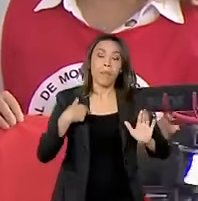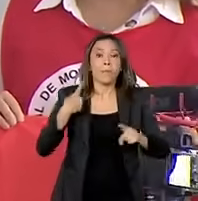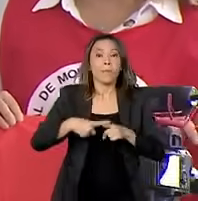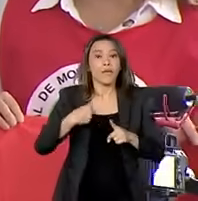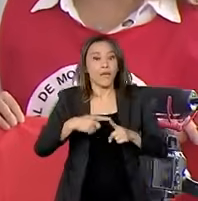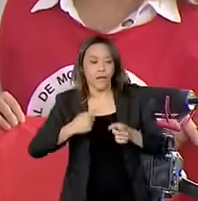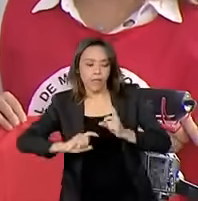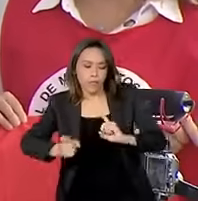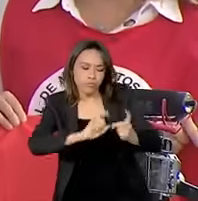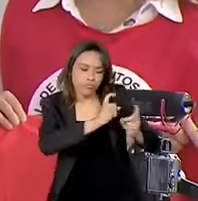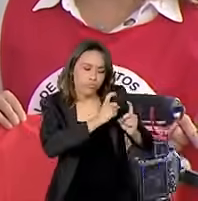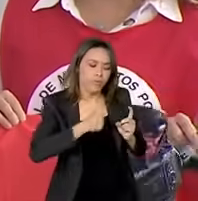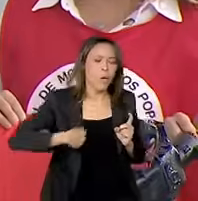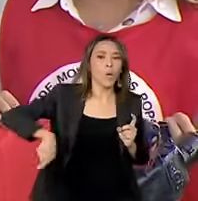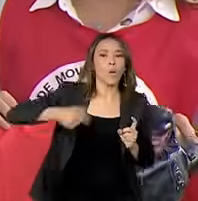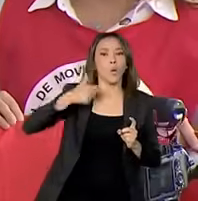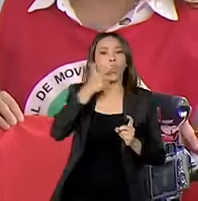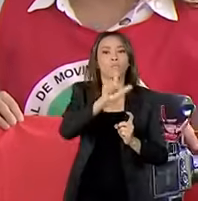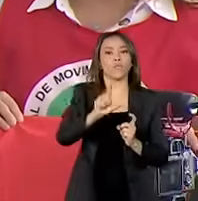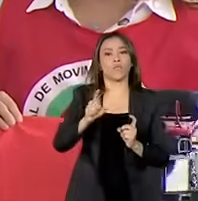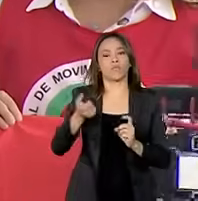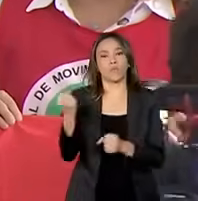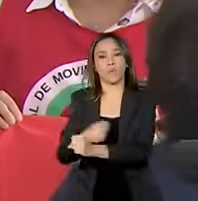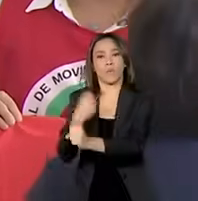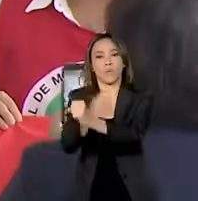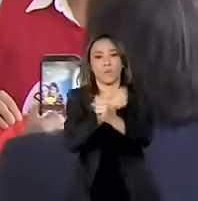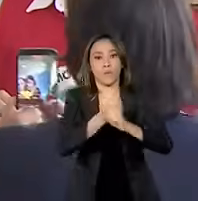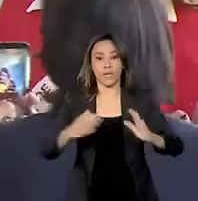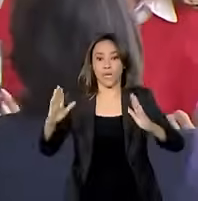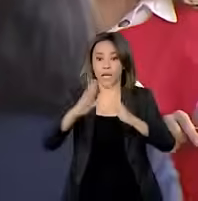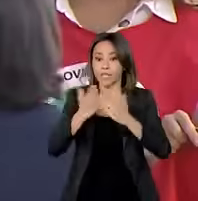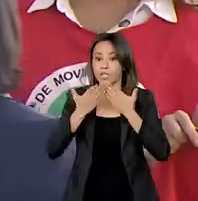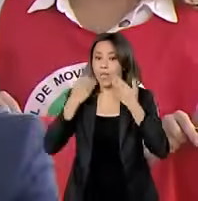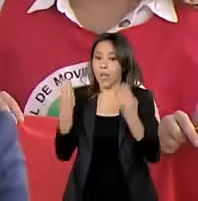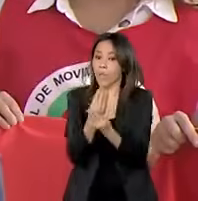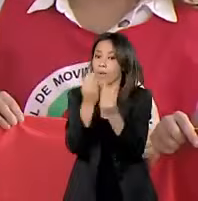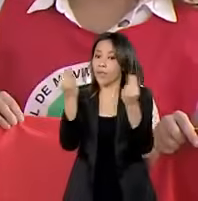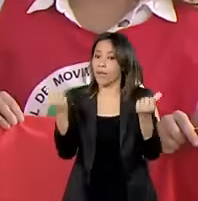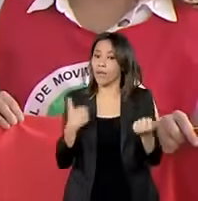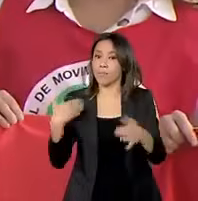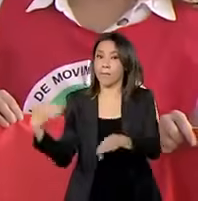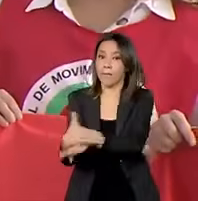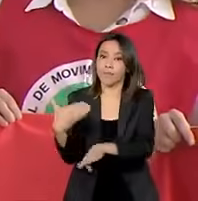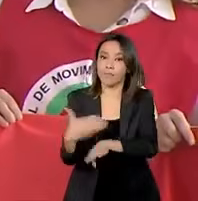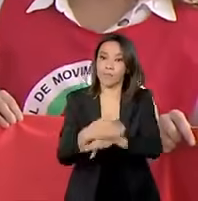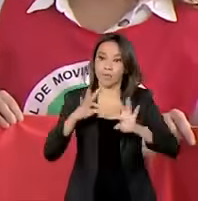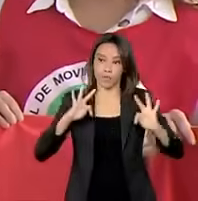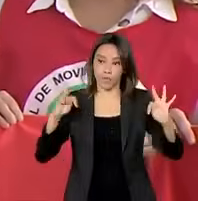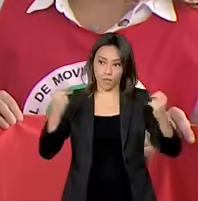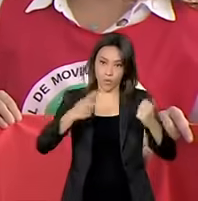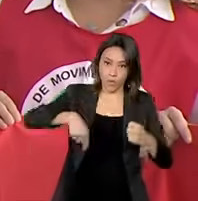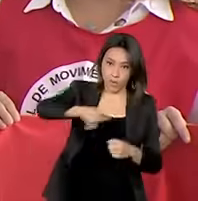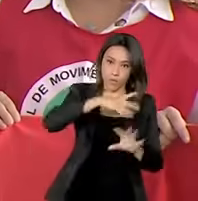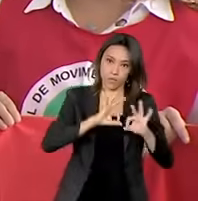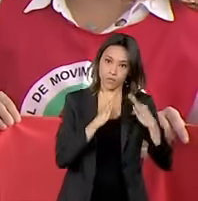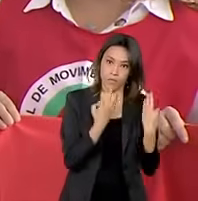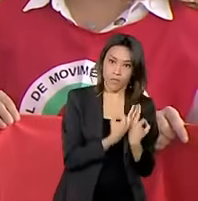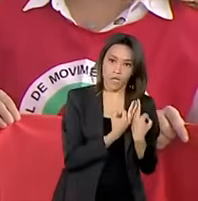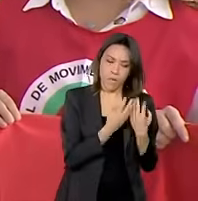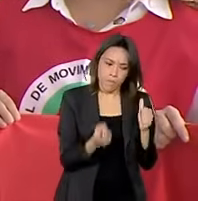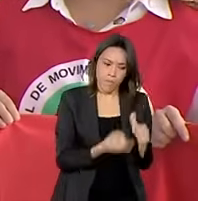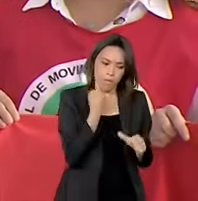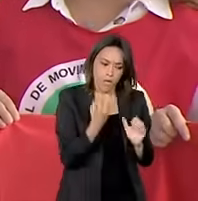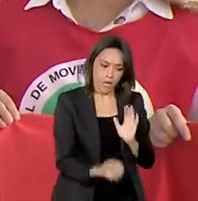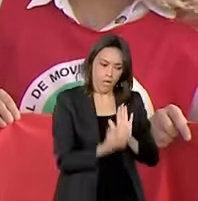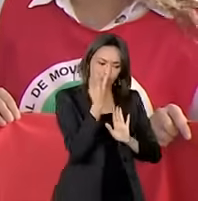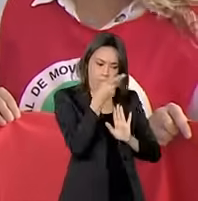nós construímos moradias de melhor qualidade, com a participação de todas as famílias, desde a etapa da elaboração